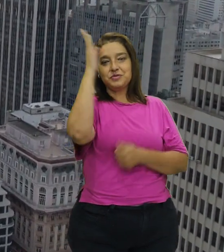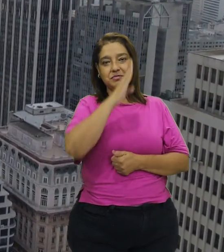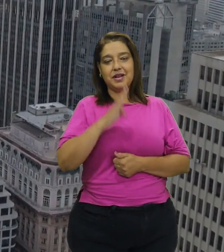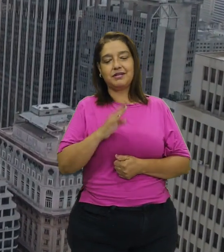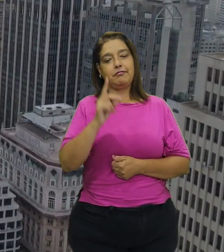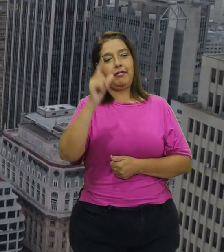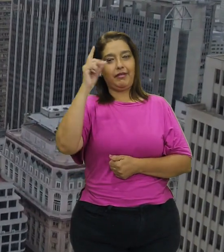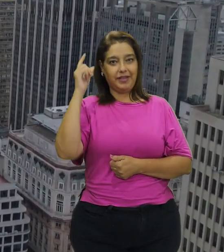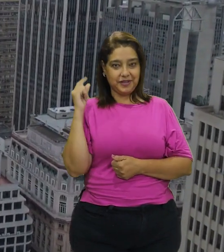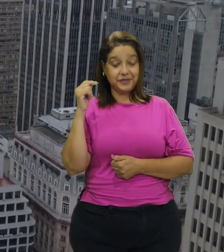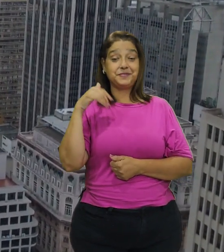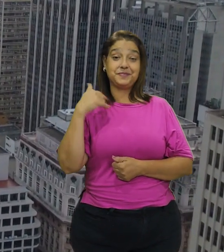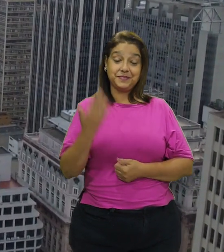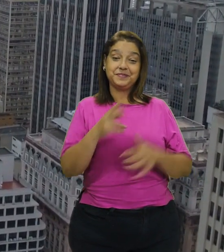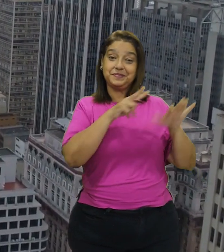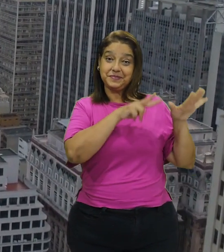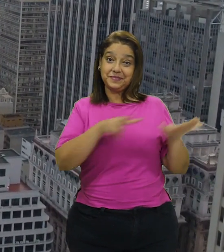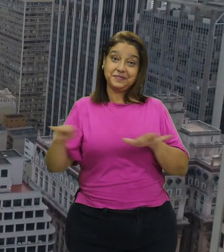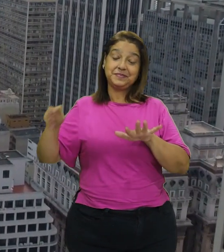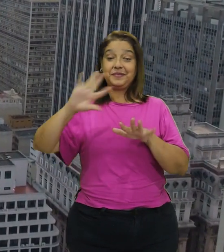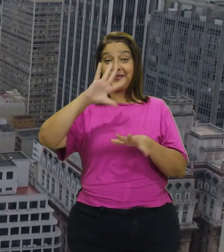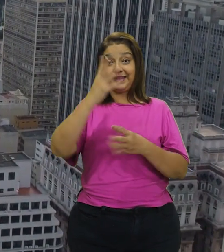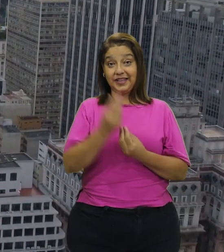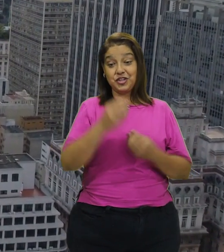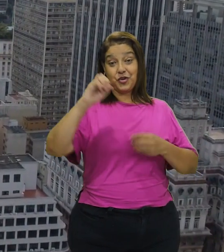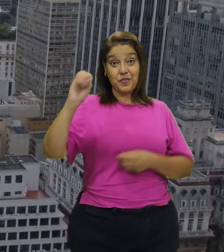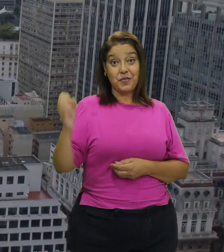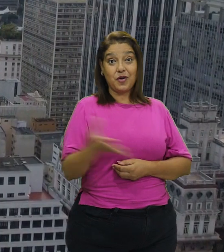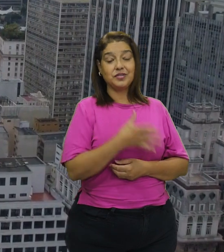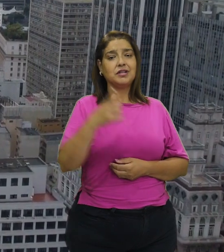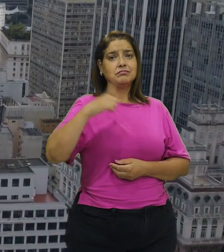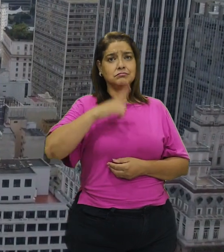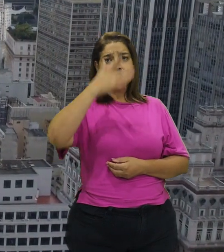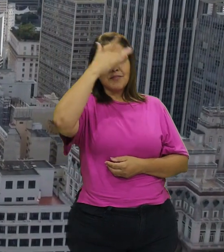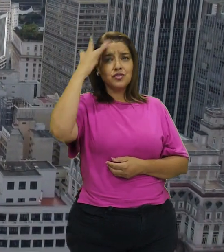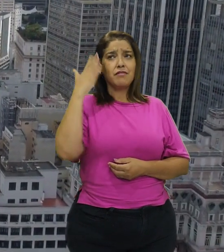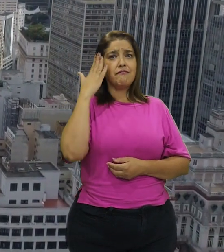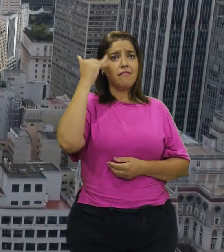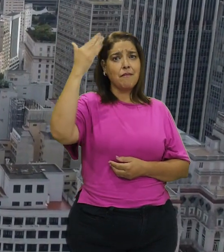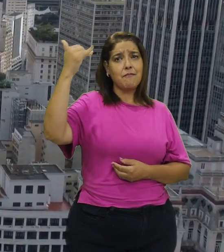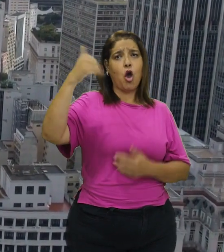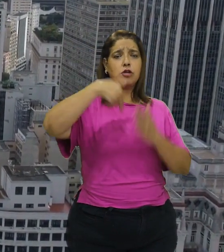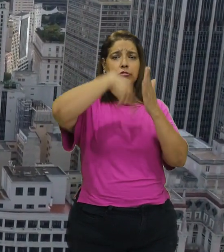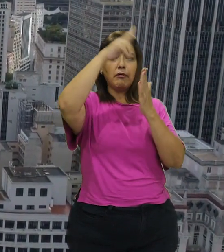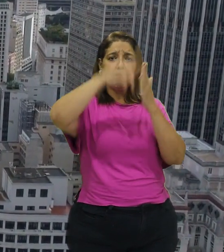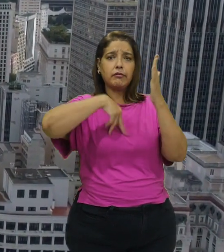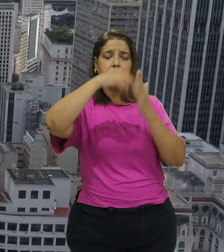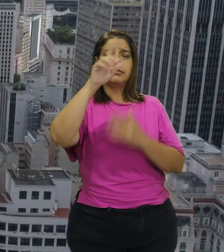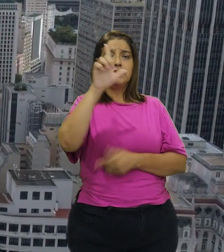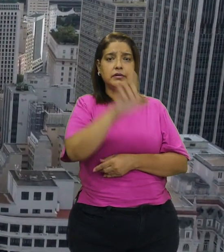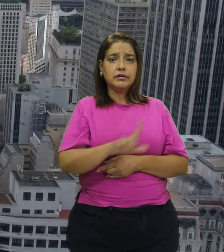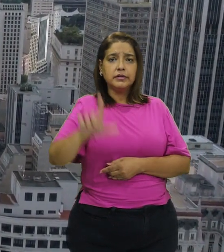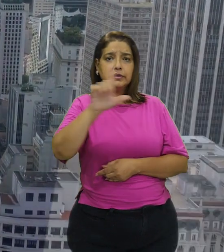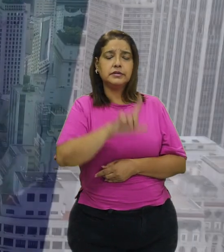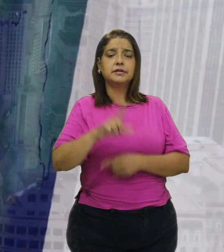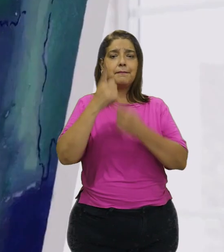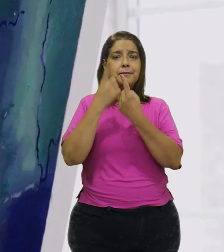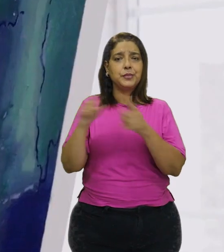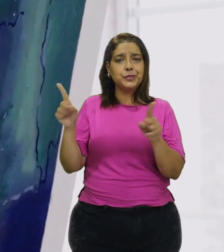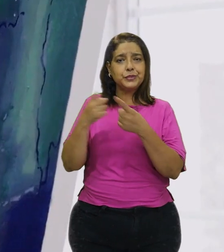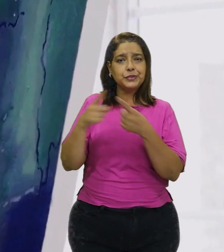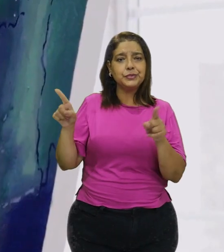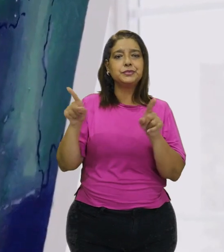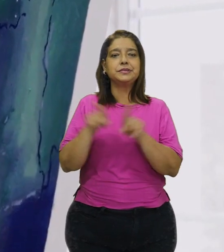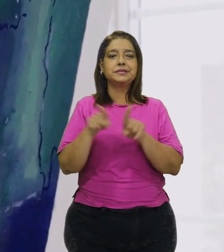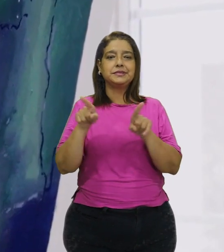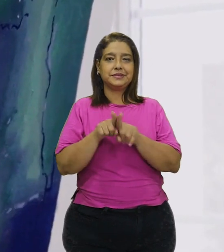Brasil vivia. A Semana de Arte Moderna reuniu grandes nomes das artes plásticas, da literatura, da